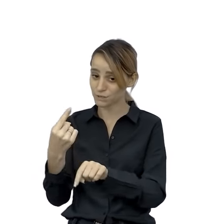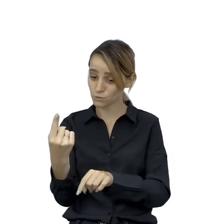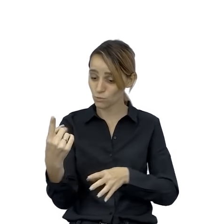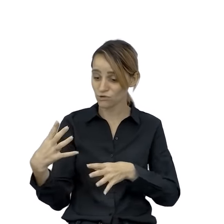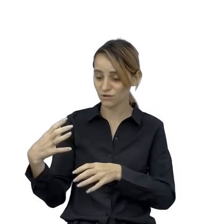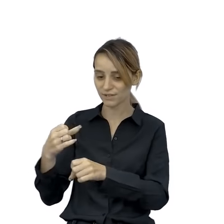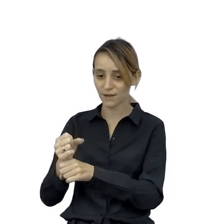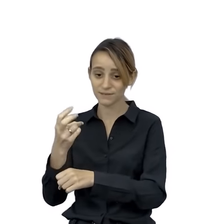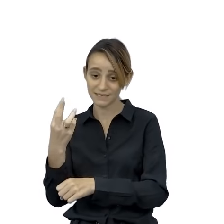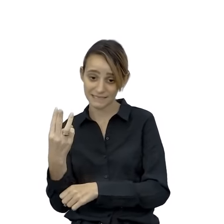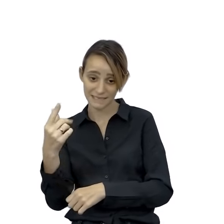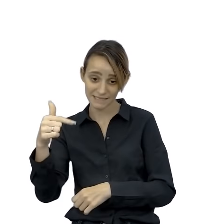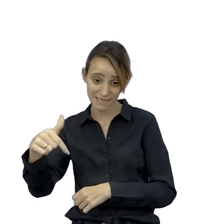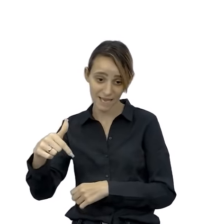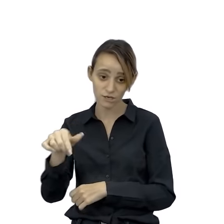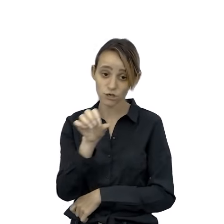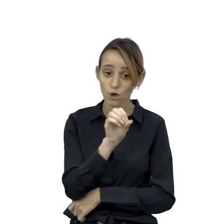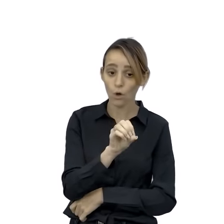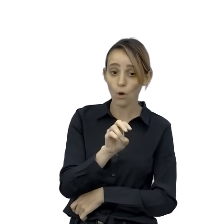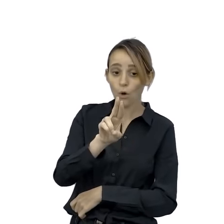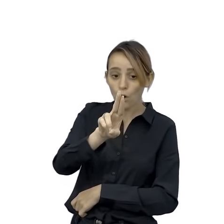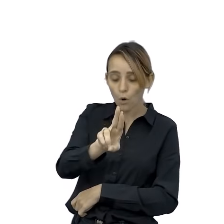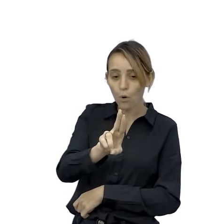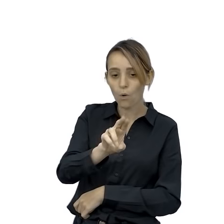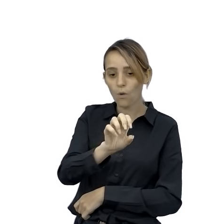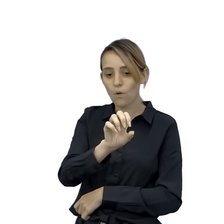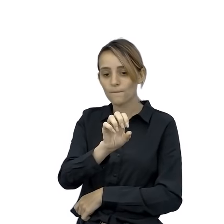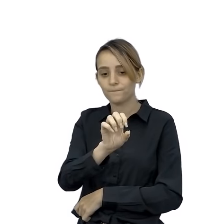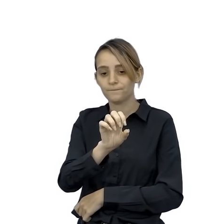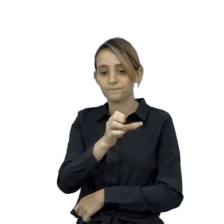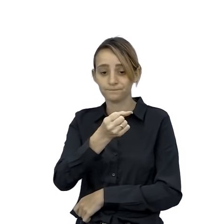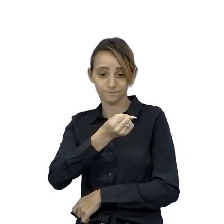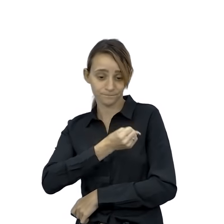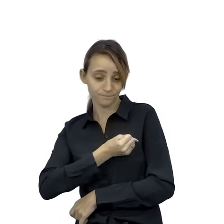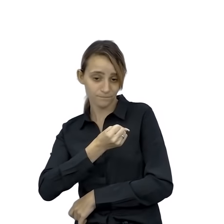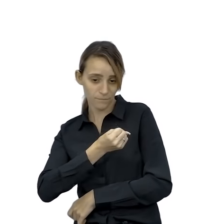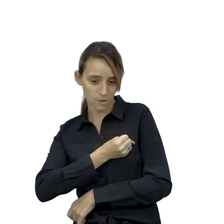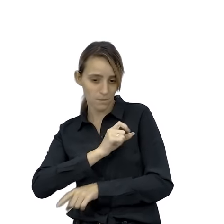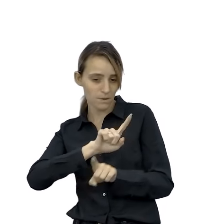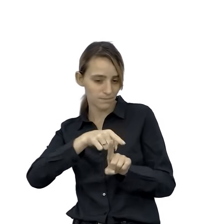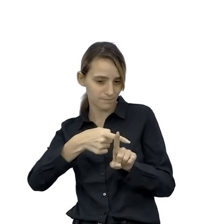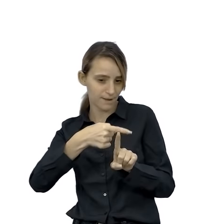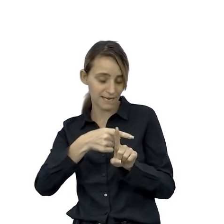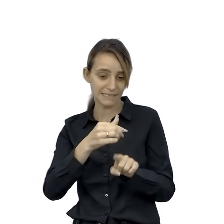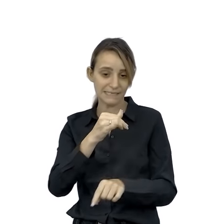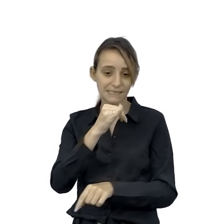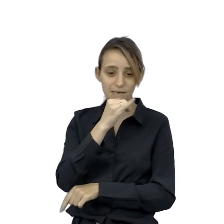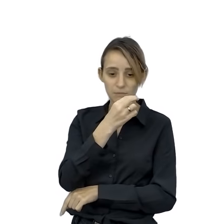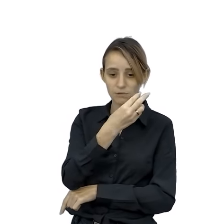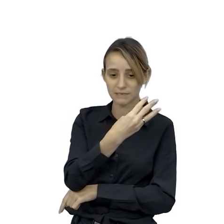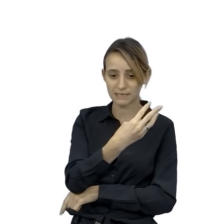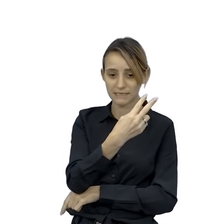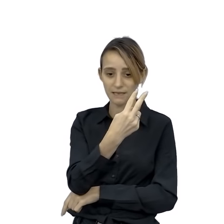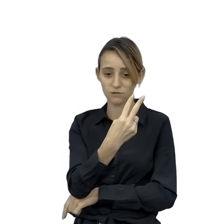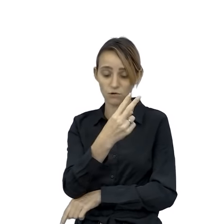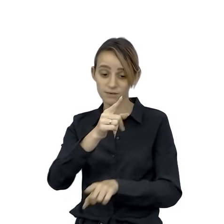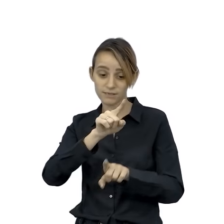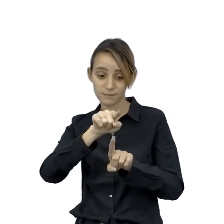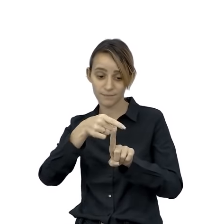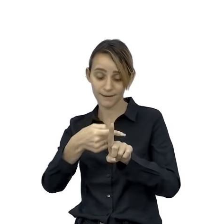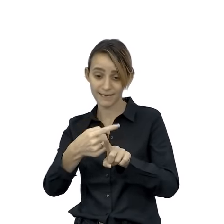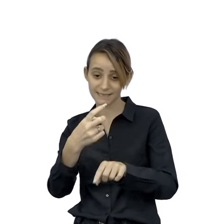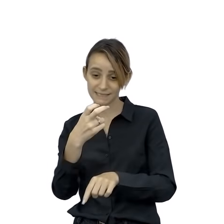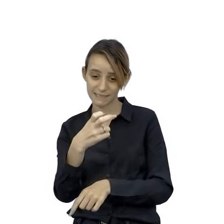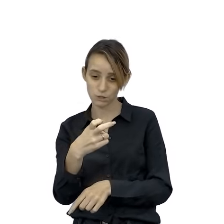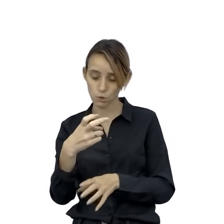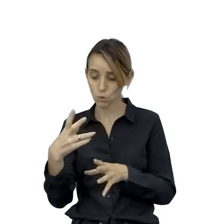então, também utilizando o algoritmo, né? No caso, 32 mais 5, que